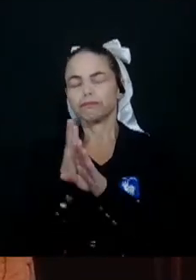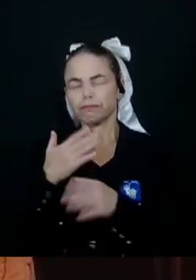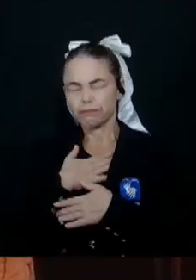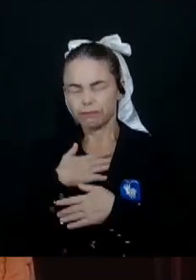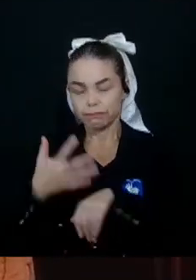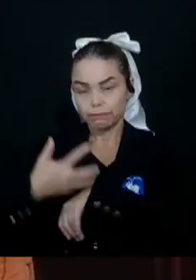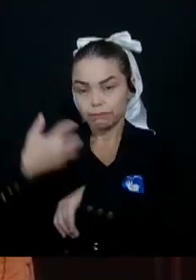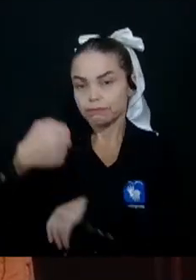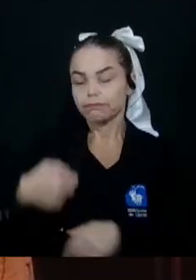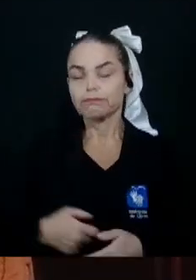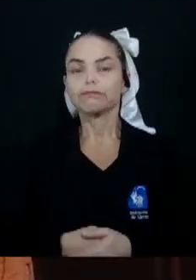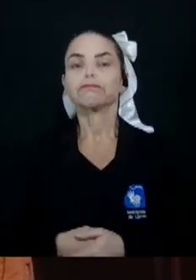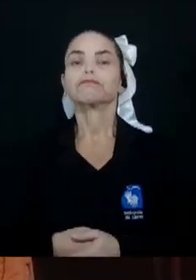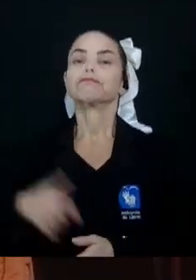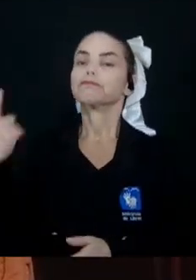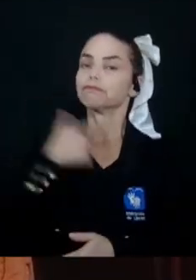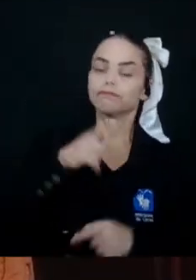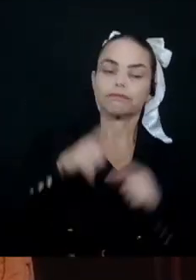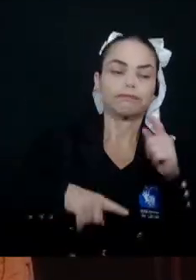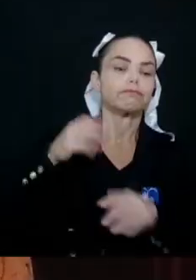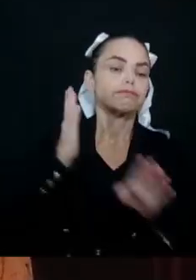gente consegue identificar logo de cara?